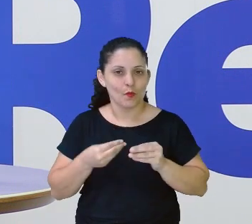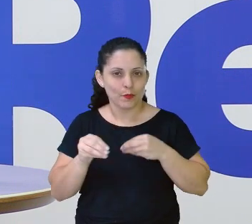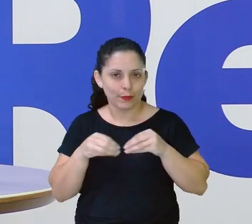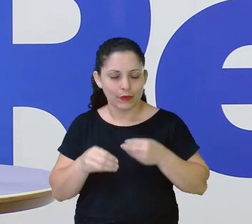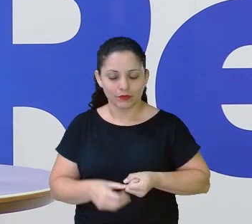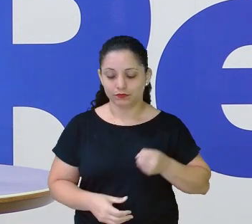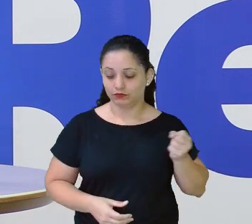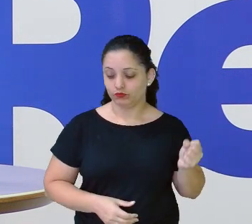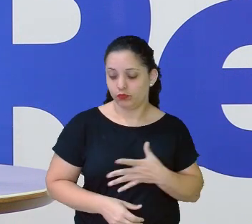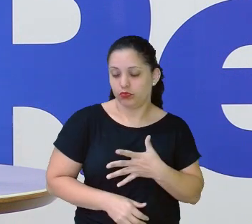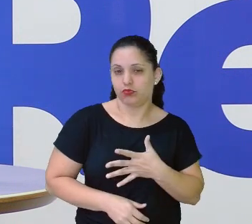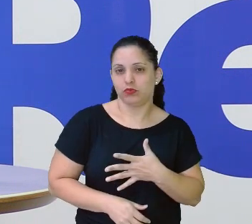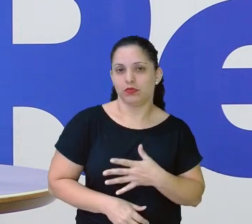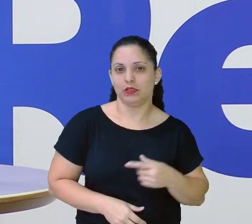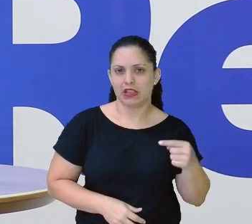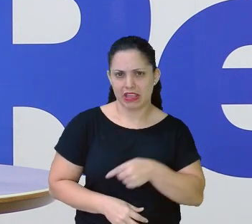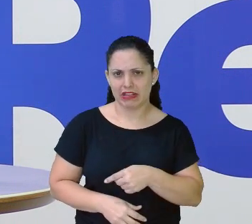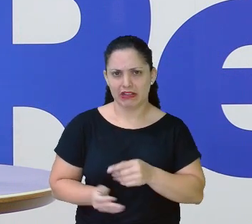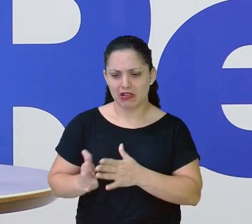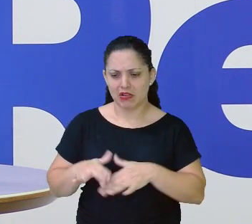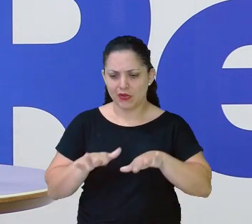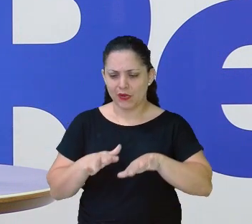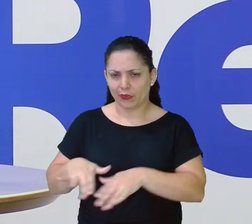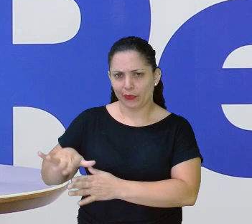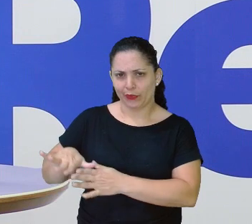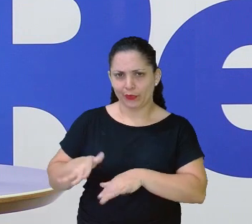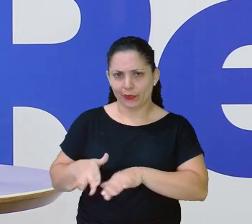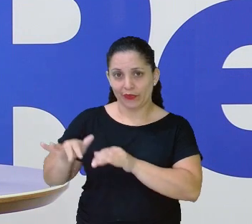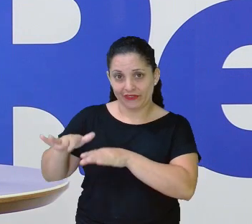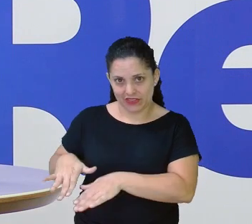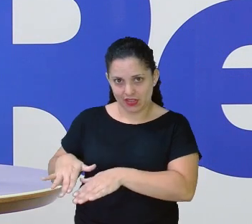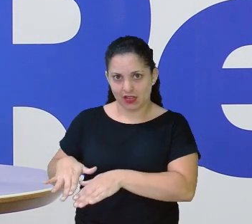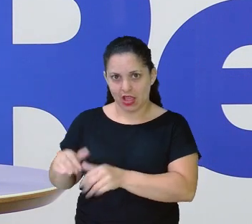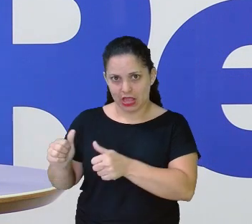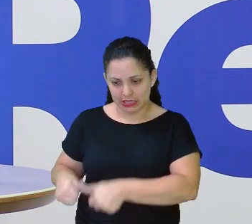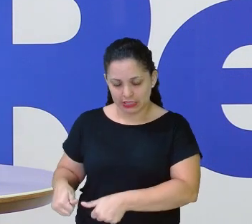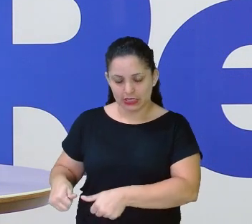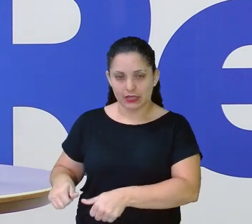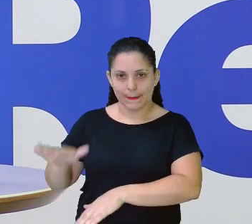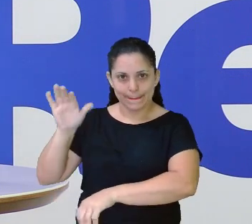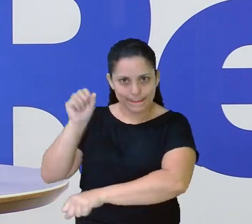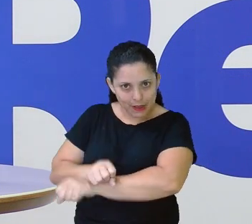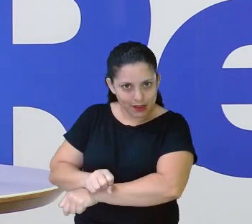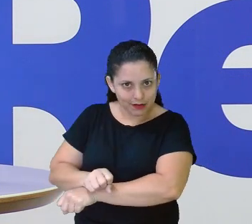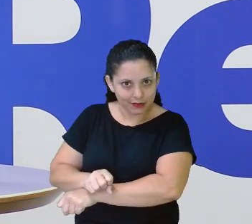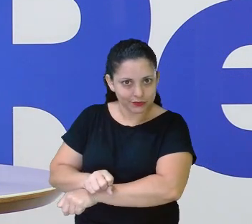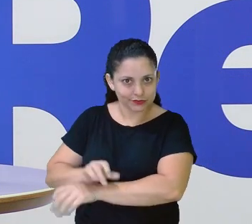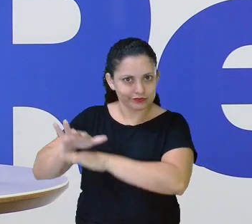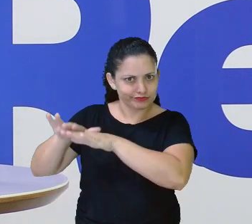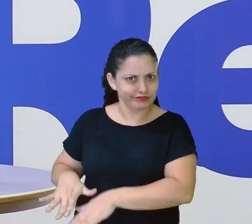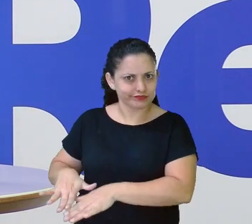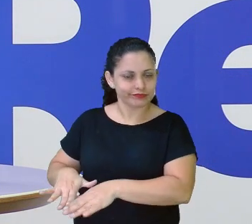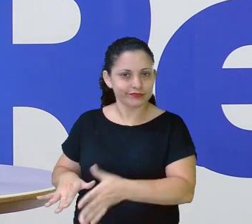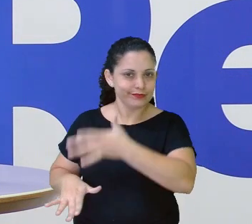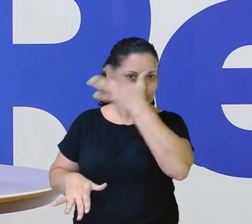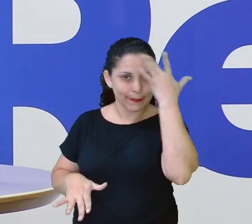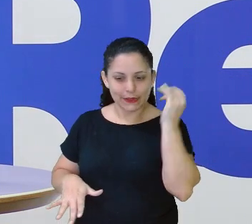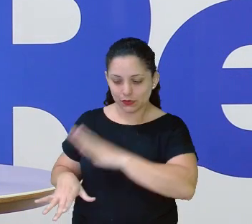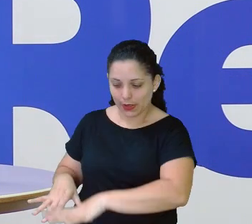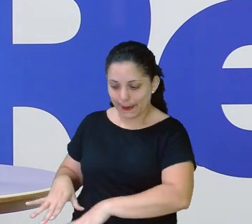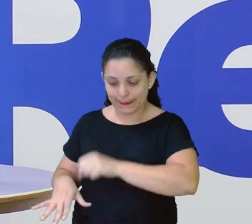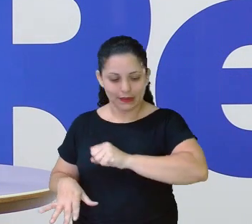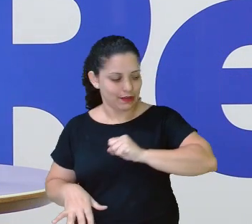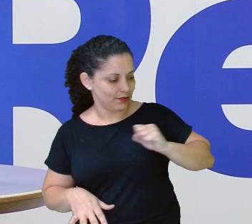chão. Você acha que aquele saco de bombom ele fica no chão, parado lá, esperando alguém vir